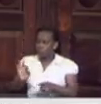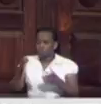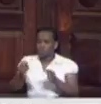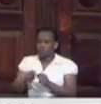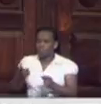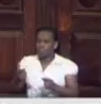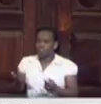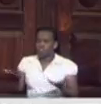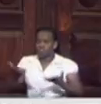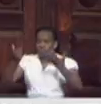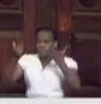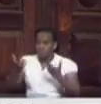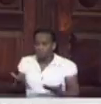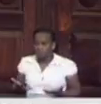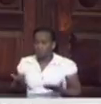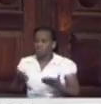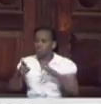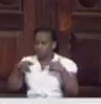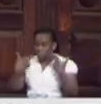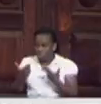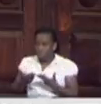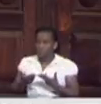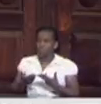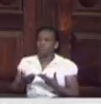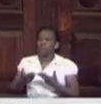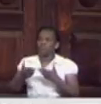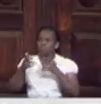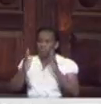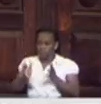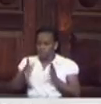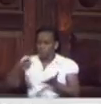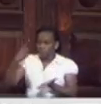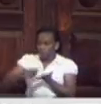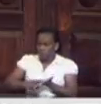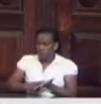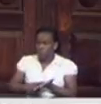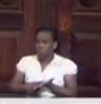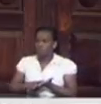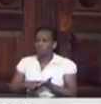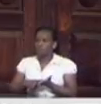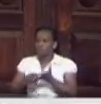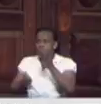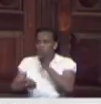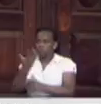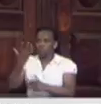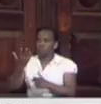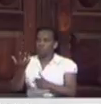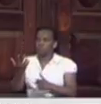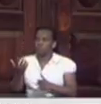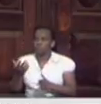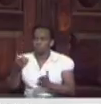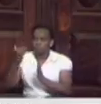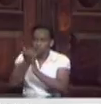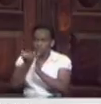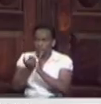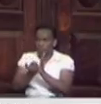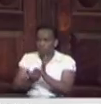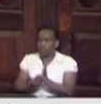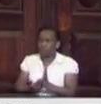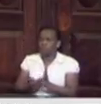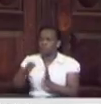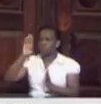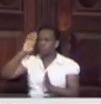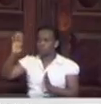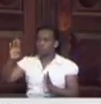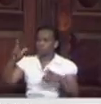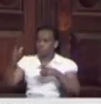foi dada hoje, nessa reunião, e já assumindo compromissos, criando uma agenda, principalmente